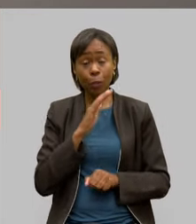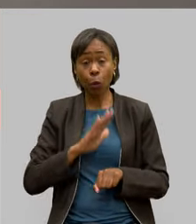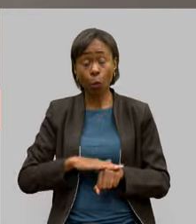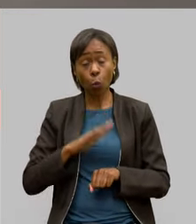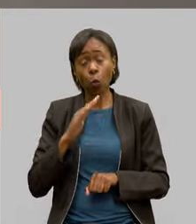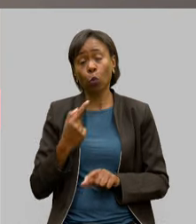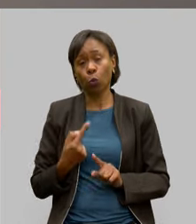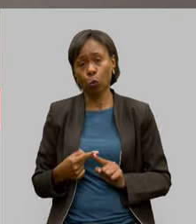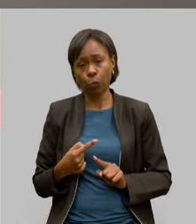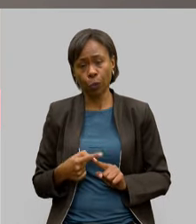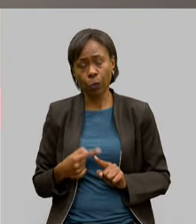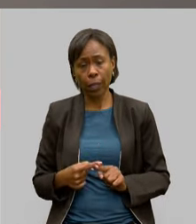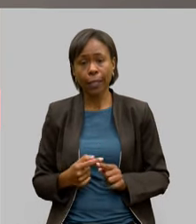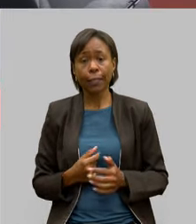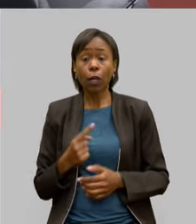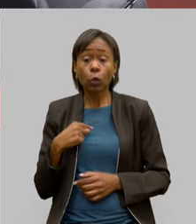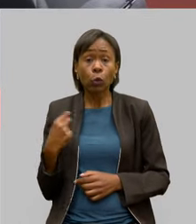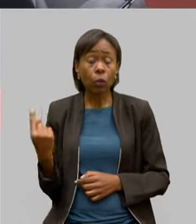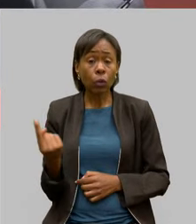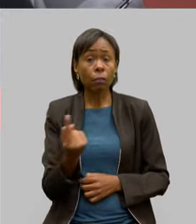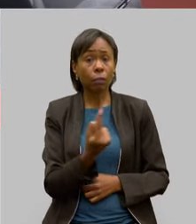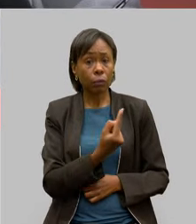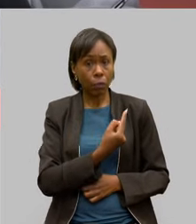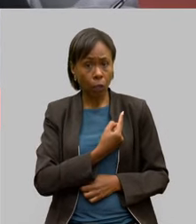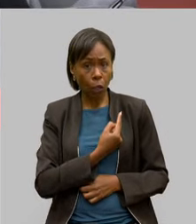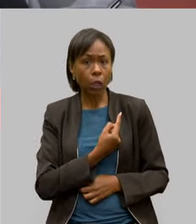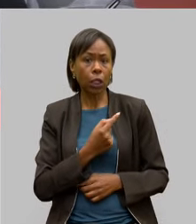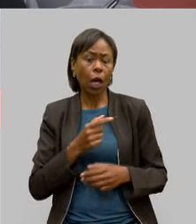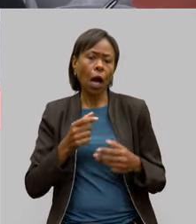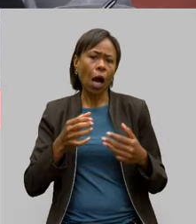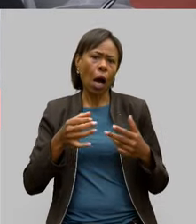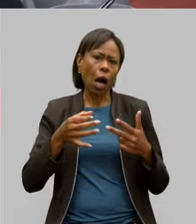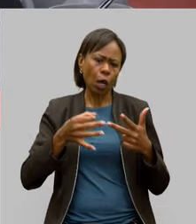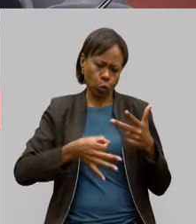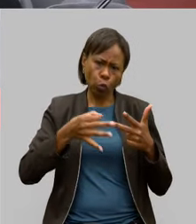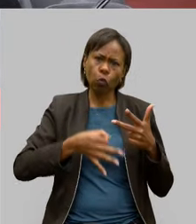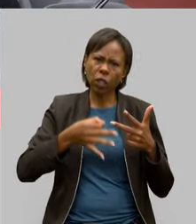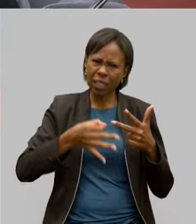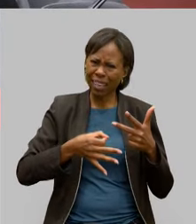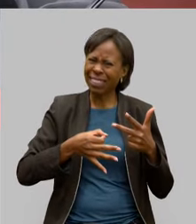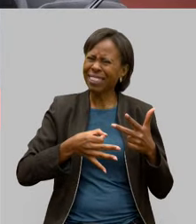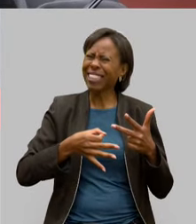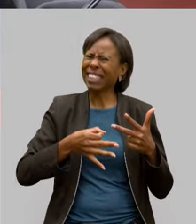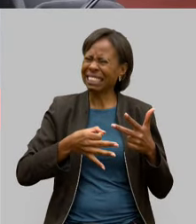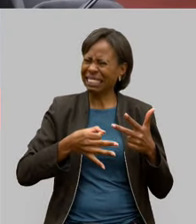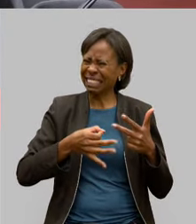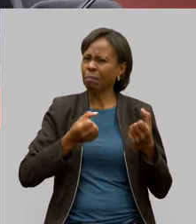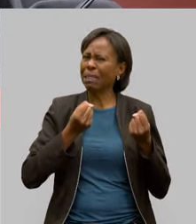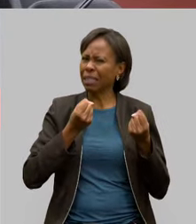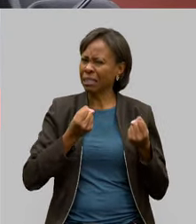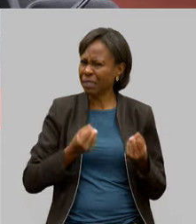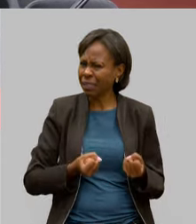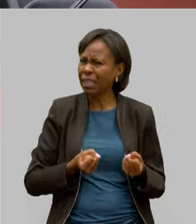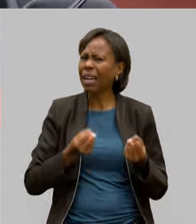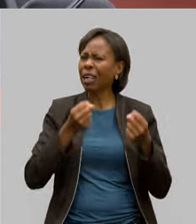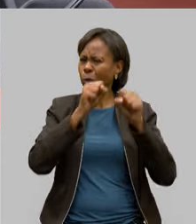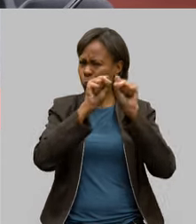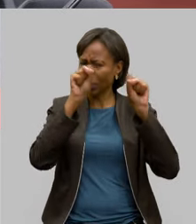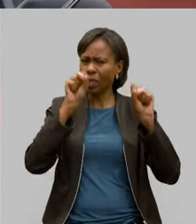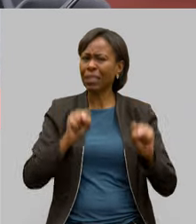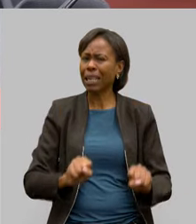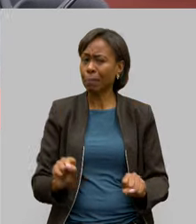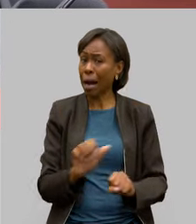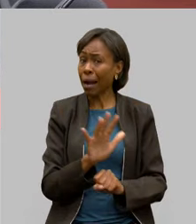nós estejamos né Nós somos o judiciário é um sistema pesado é caro né E nós